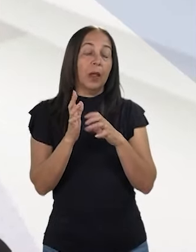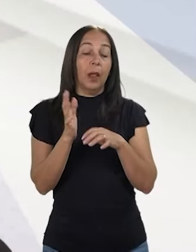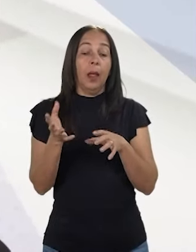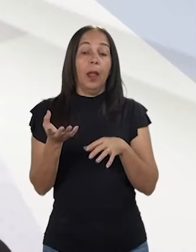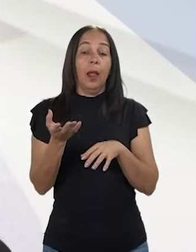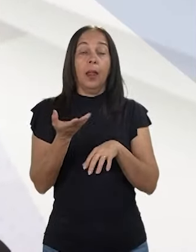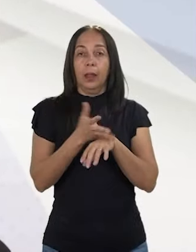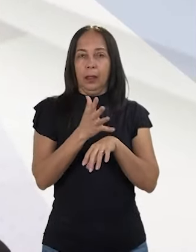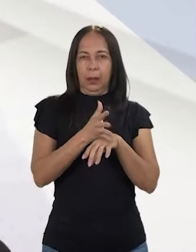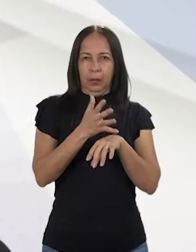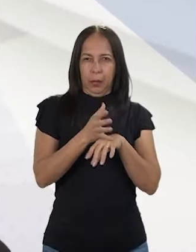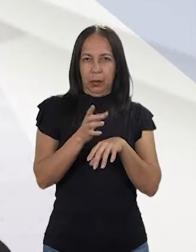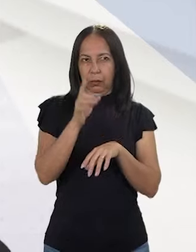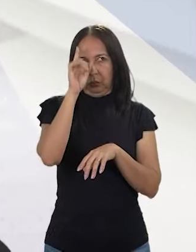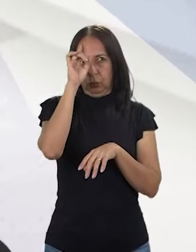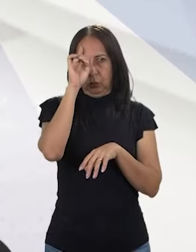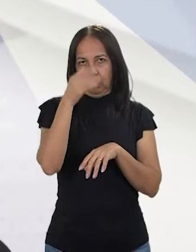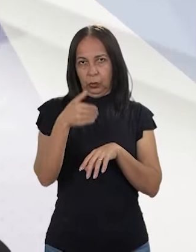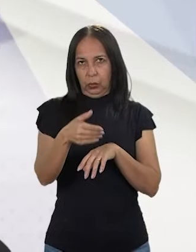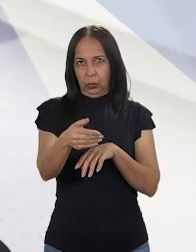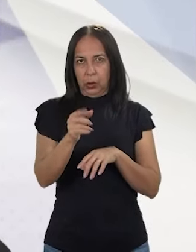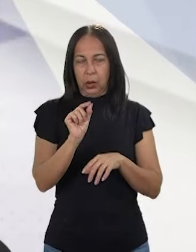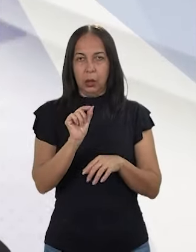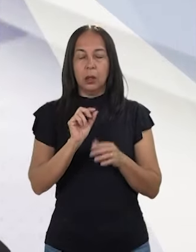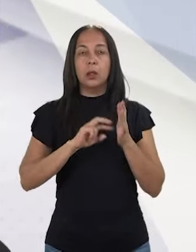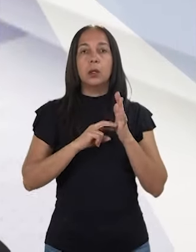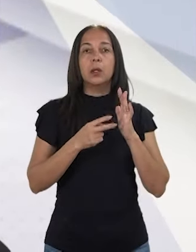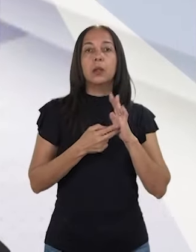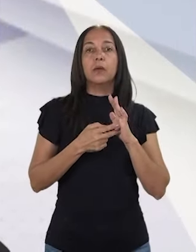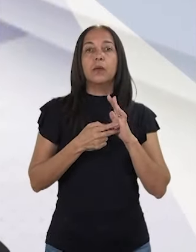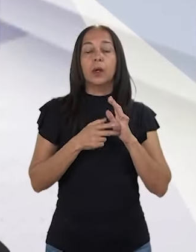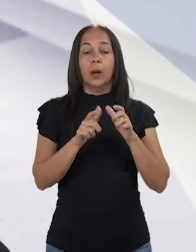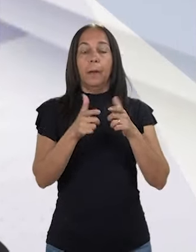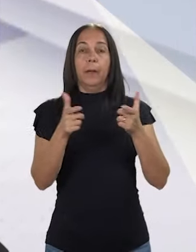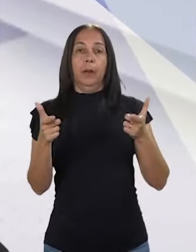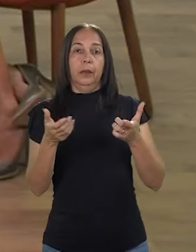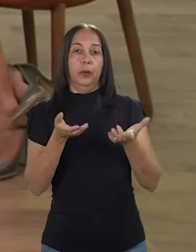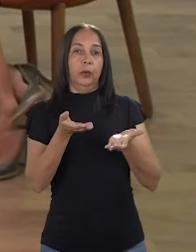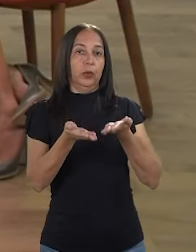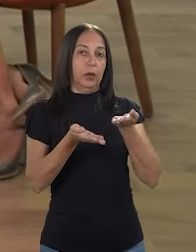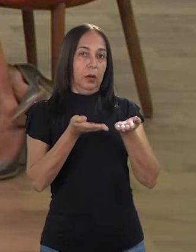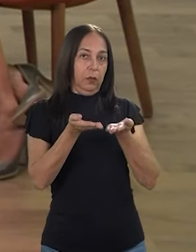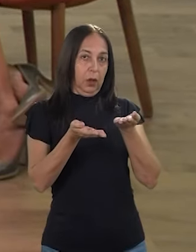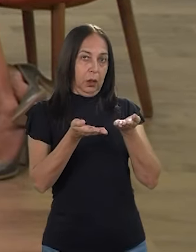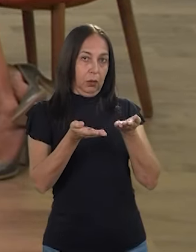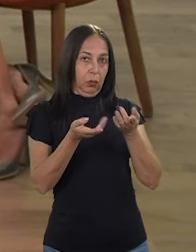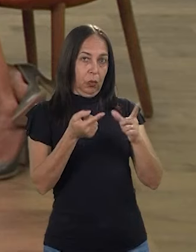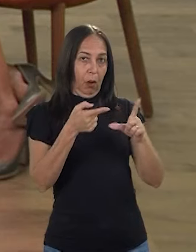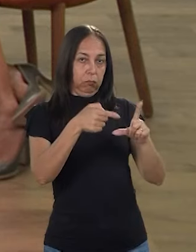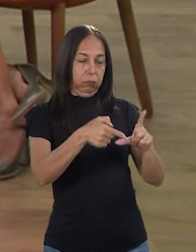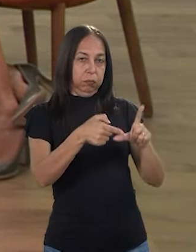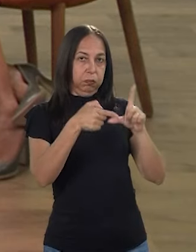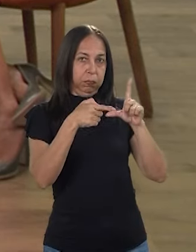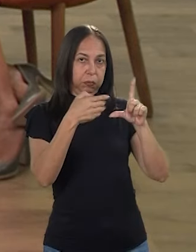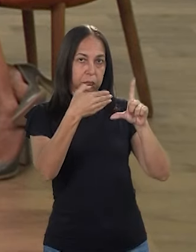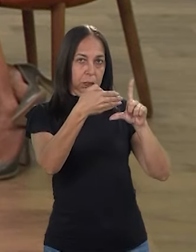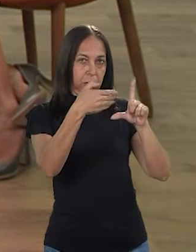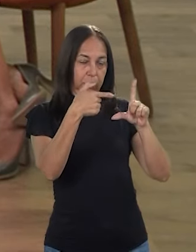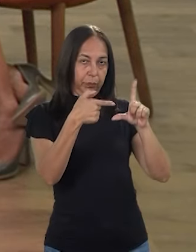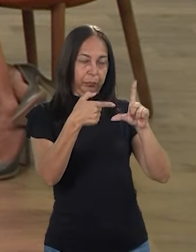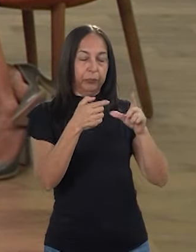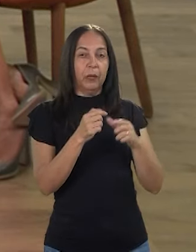de vista prático eh significa dizer que muitos dos serviços que são oferecidos pelas plataformas